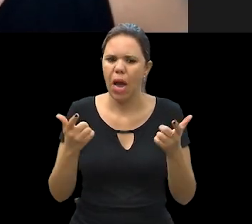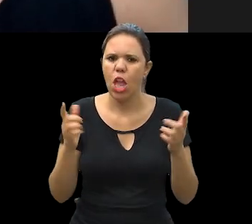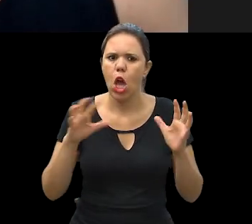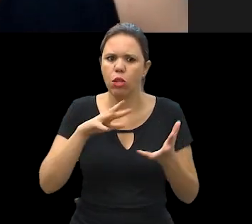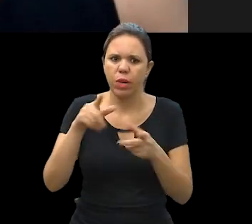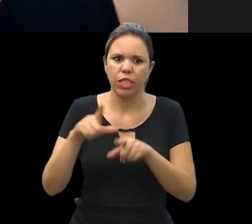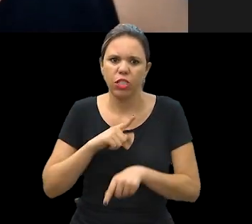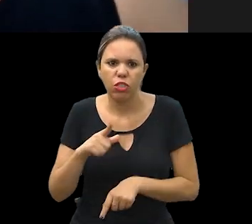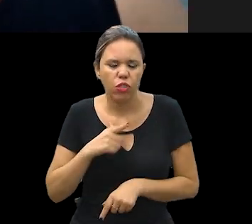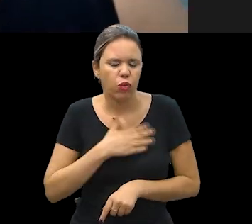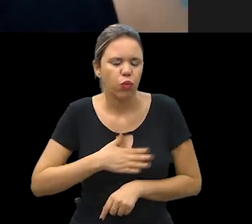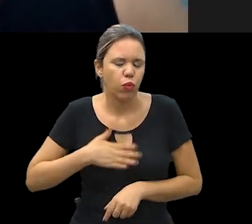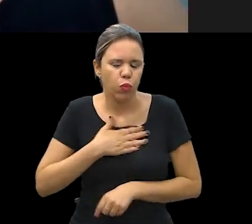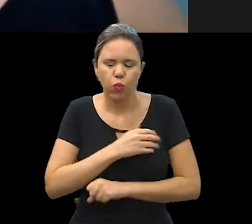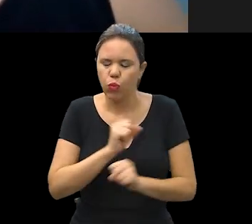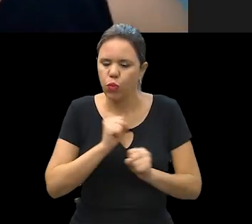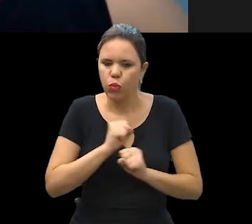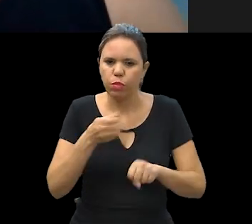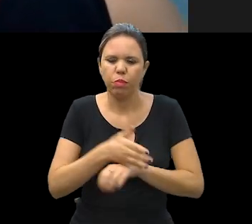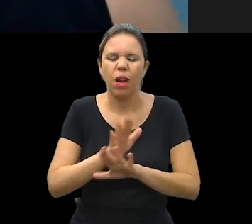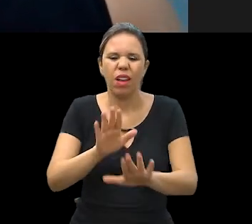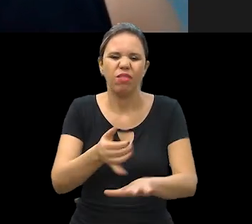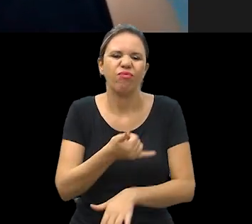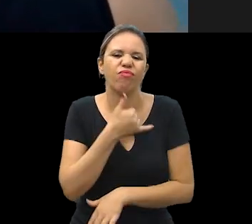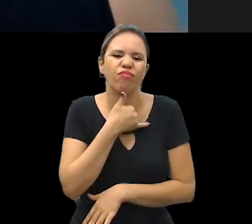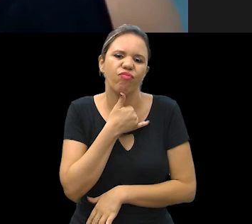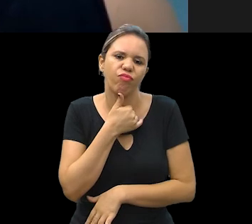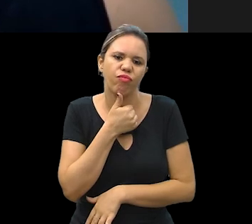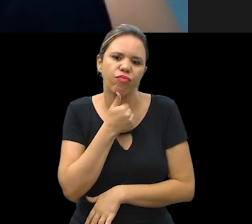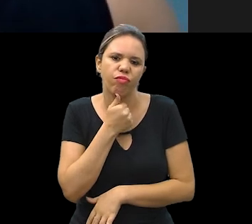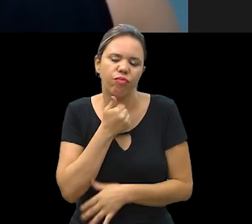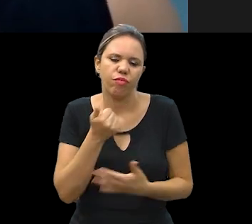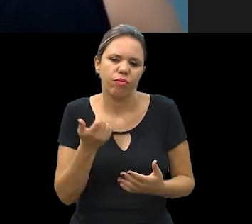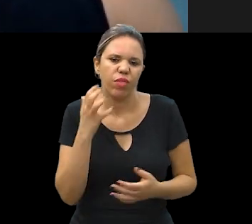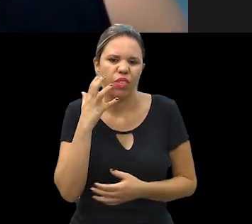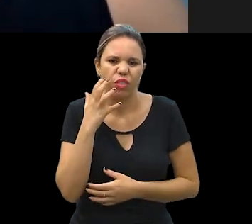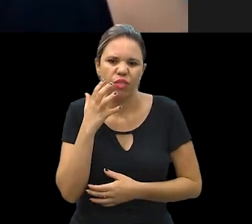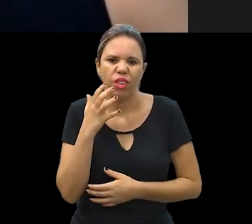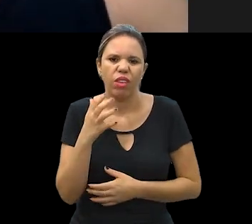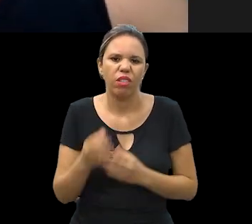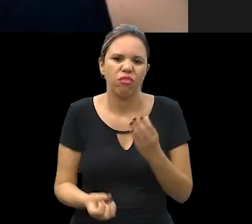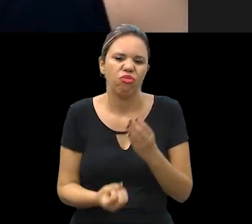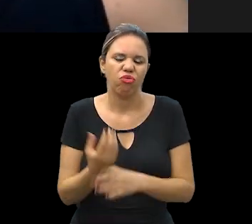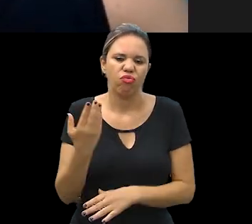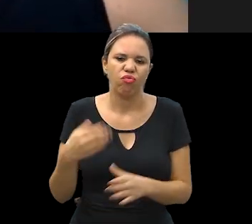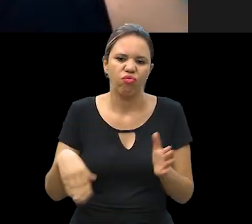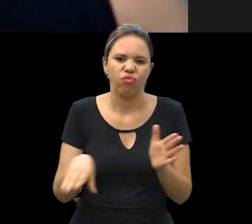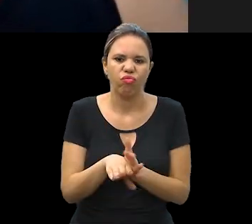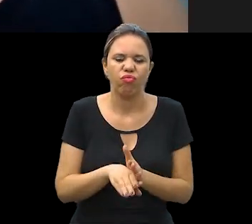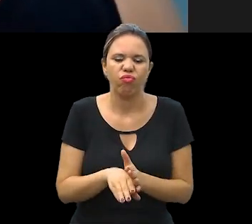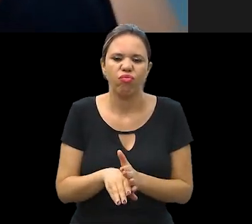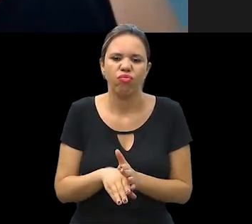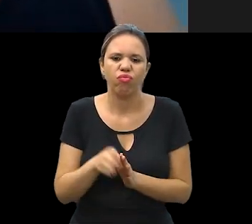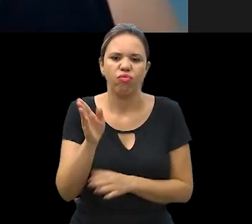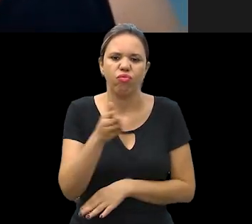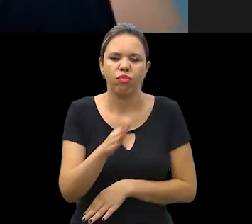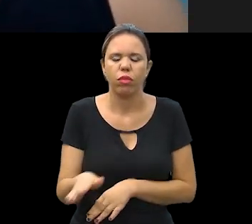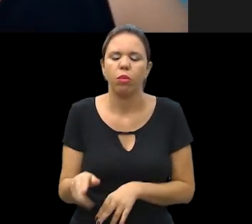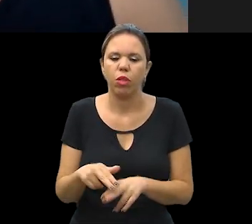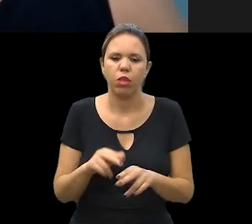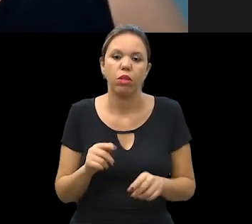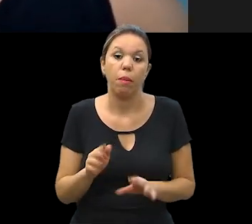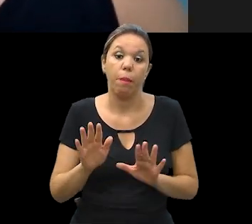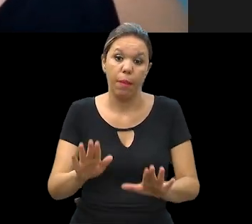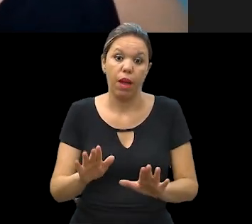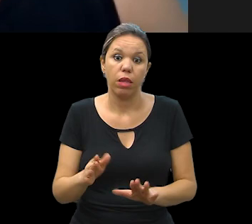planeta, então seria uma honra tremenda, só que infelizmente em fevereiro veio a notícia que o festival ele